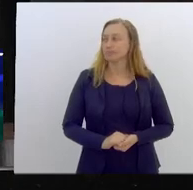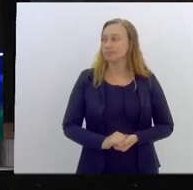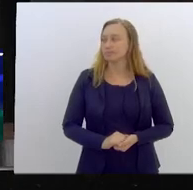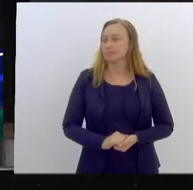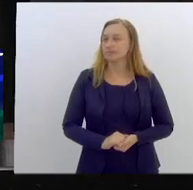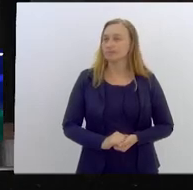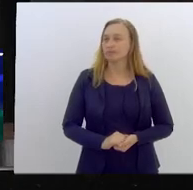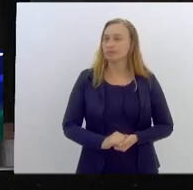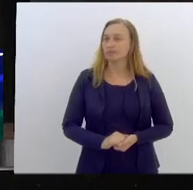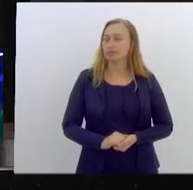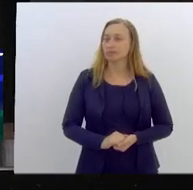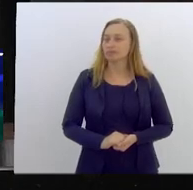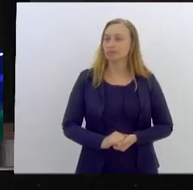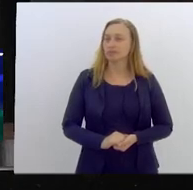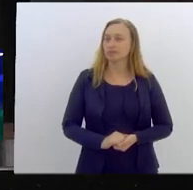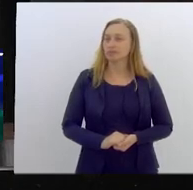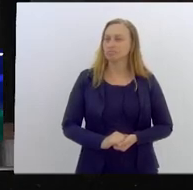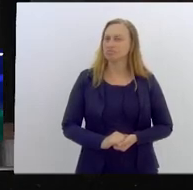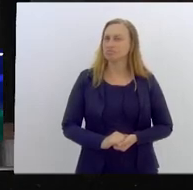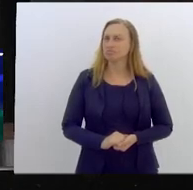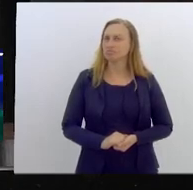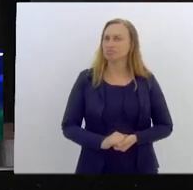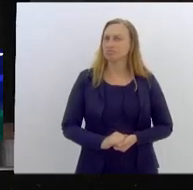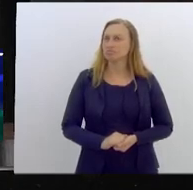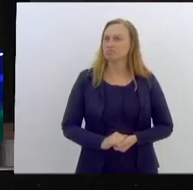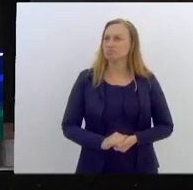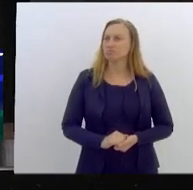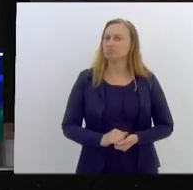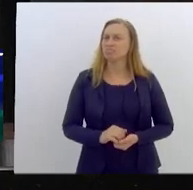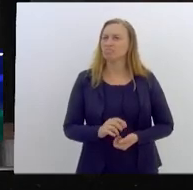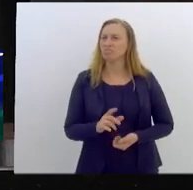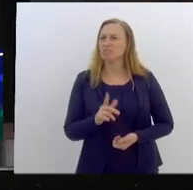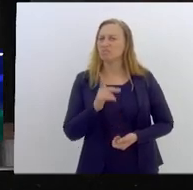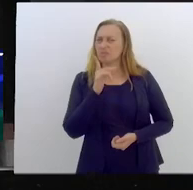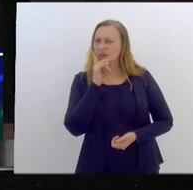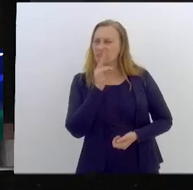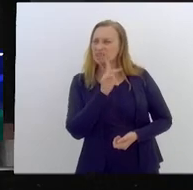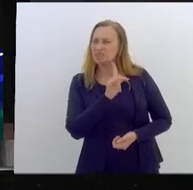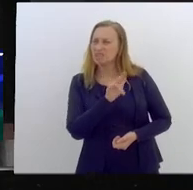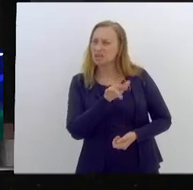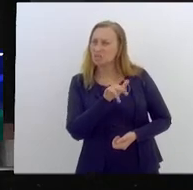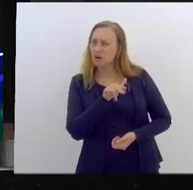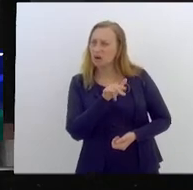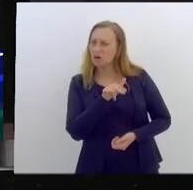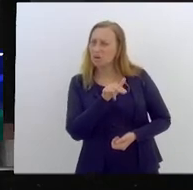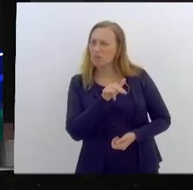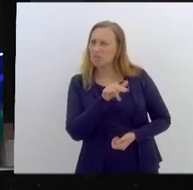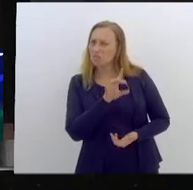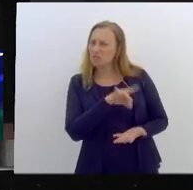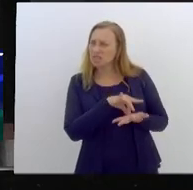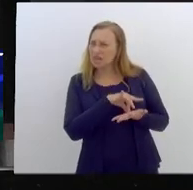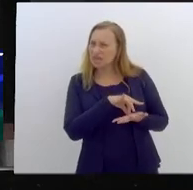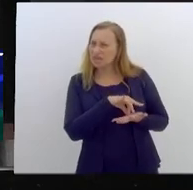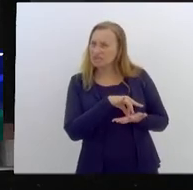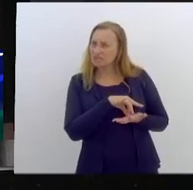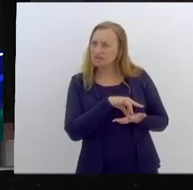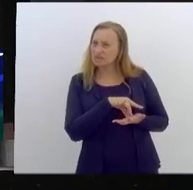será que é apenas coincidência? Está no registro